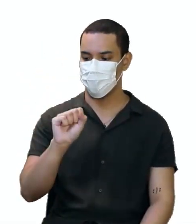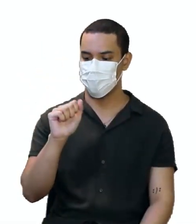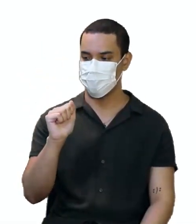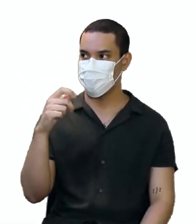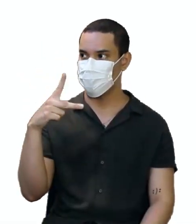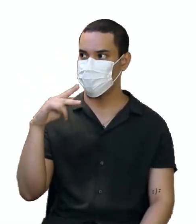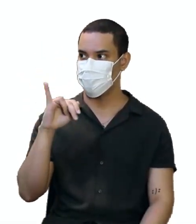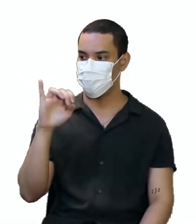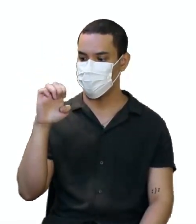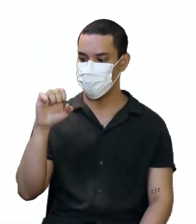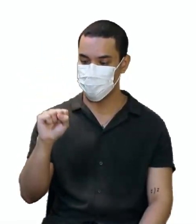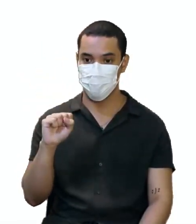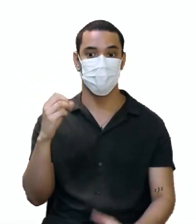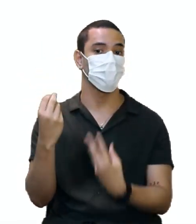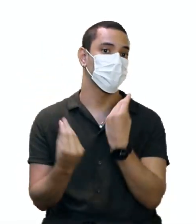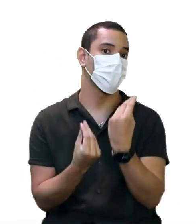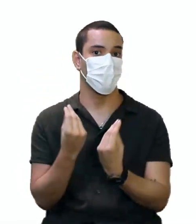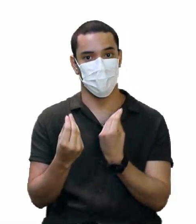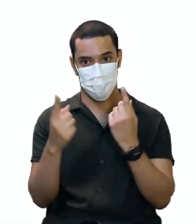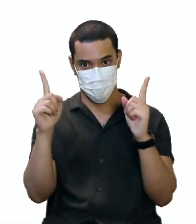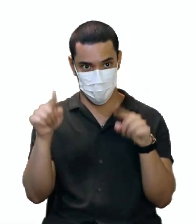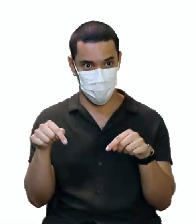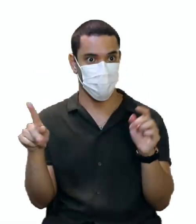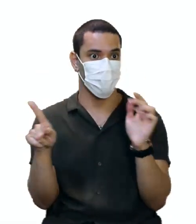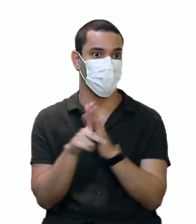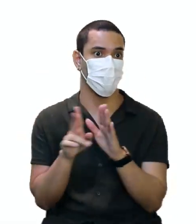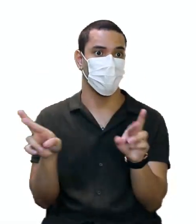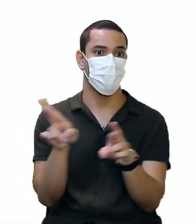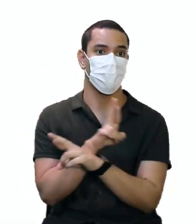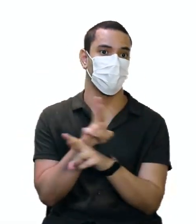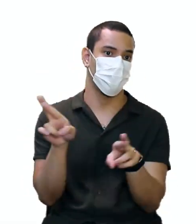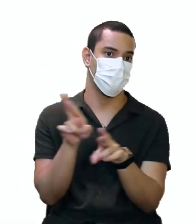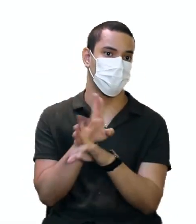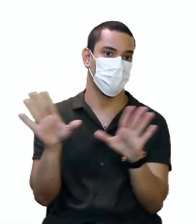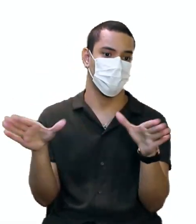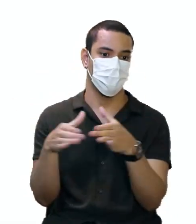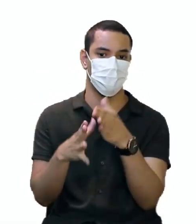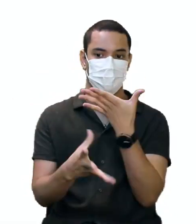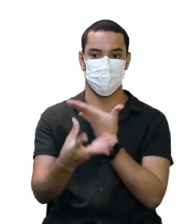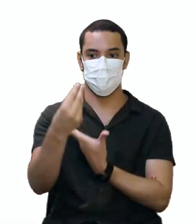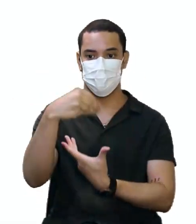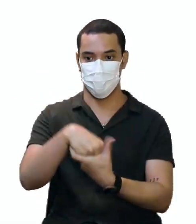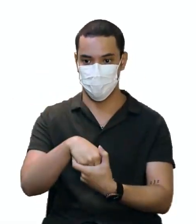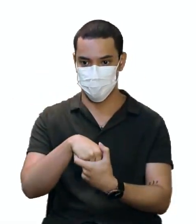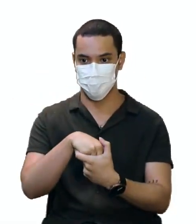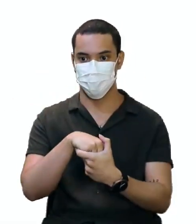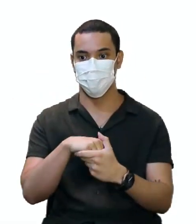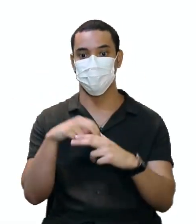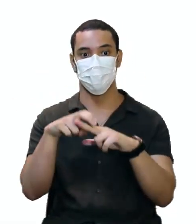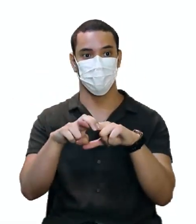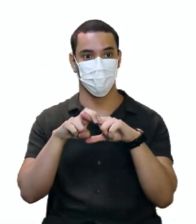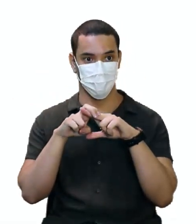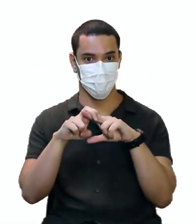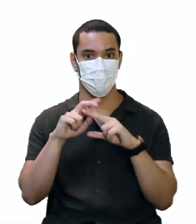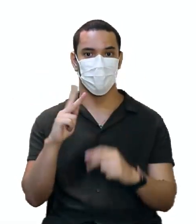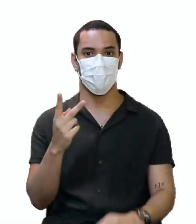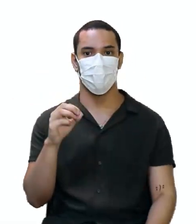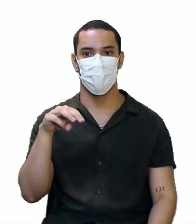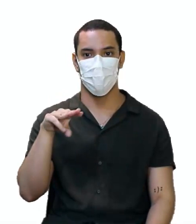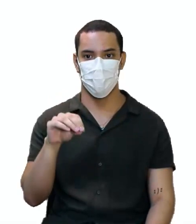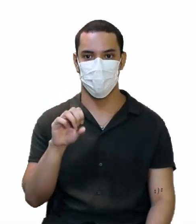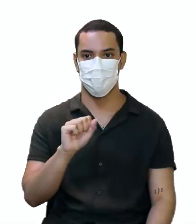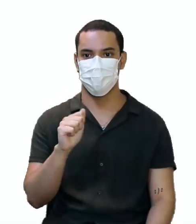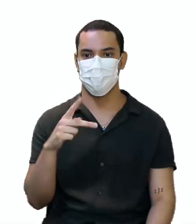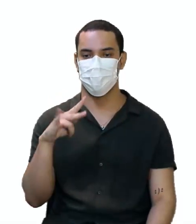sapiens? Como que eles eram, né? Como é que é a relação do crânio, tá? Então, em relação ao Homo sapiens,